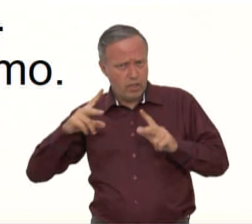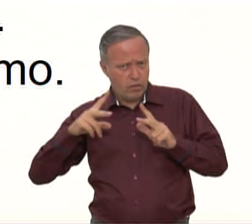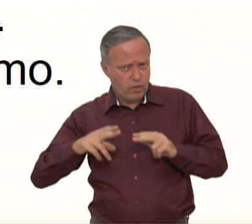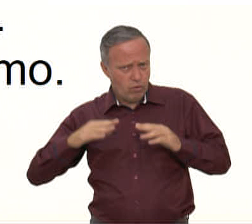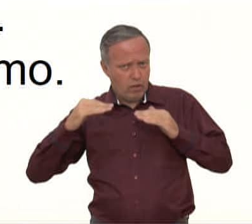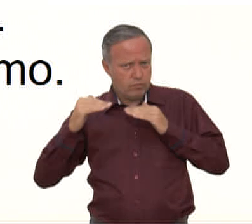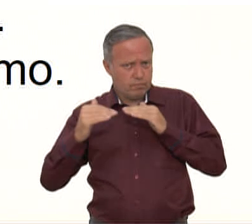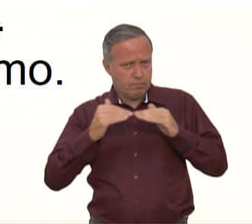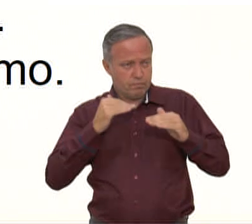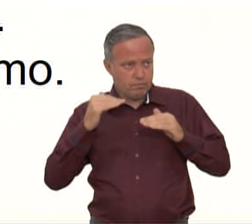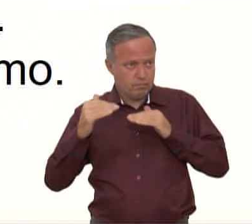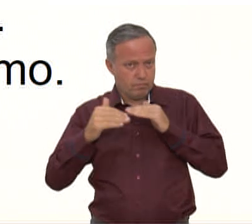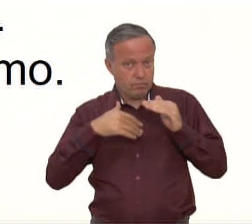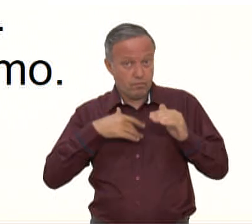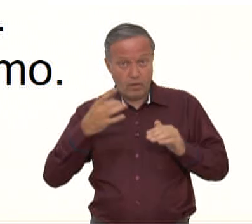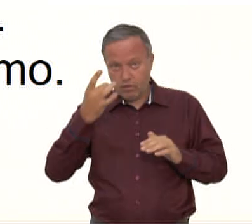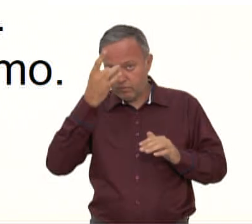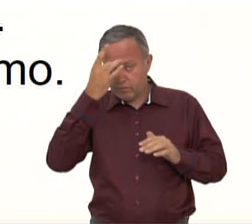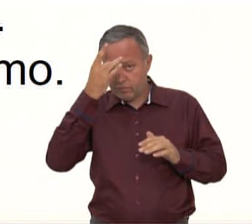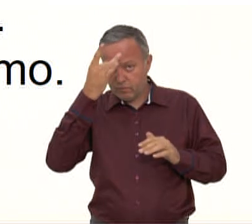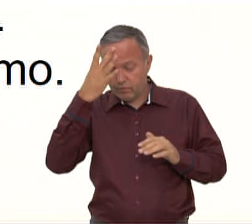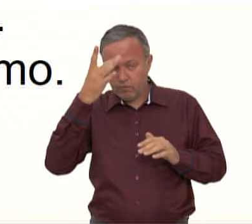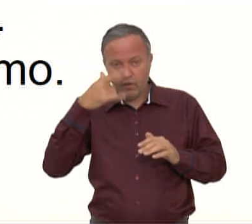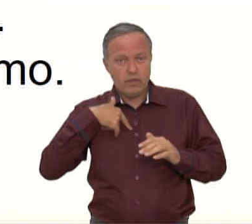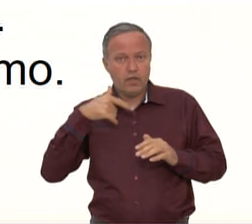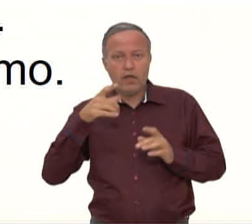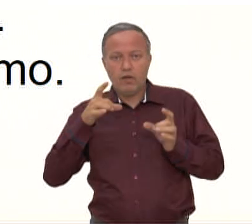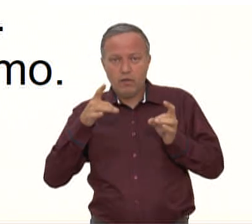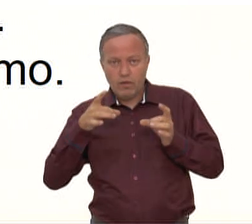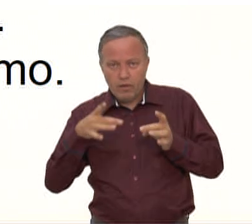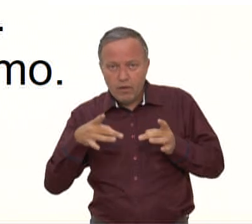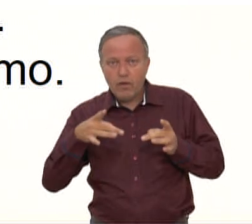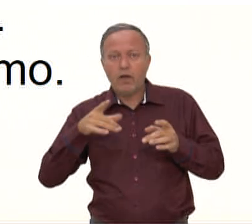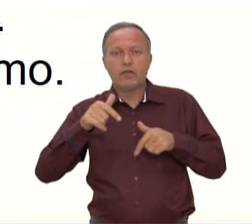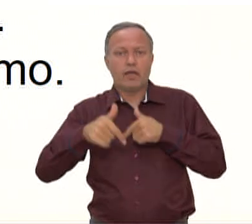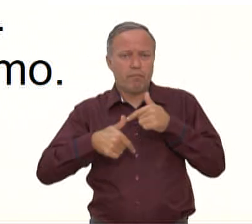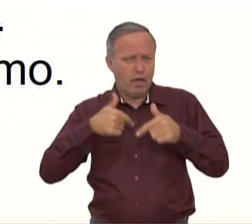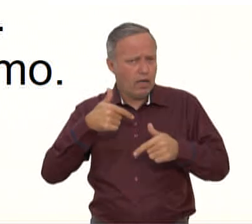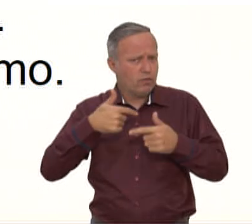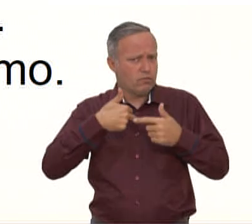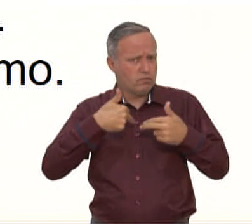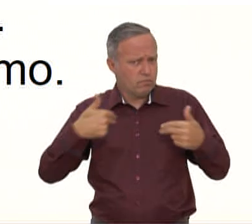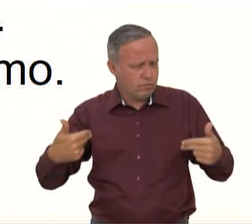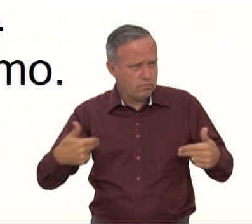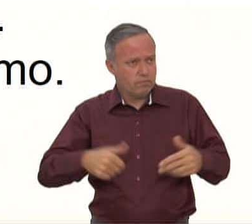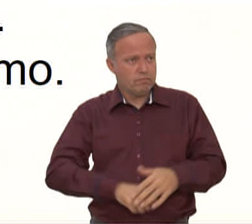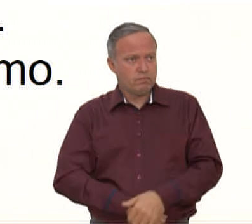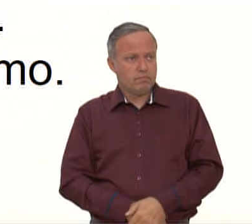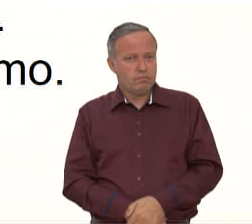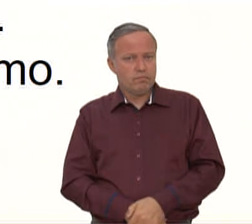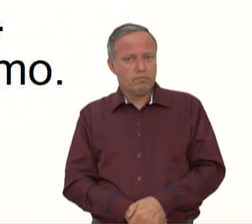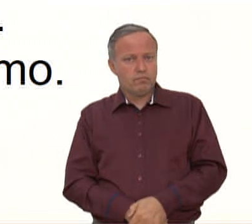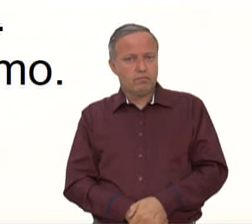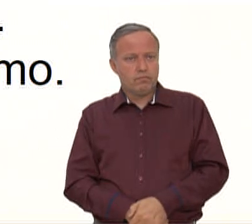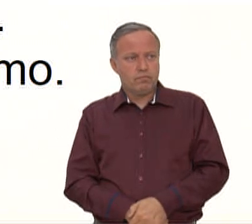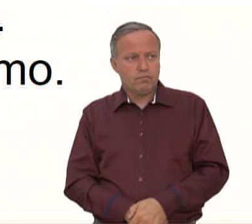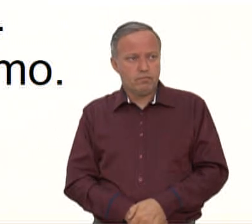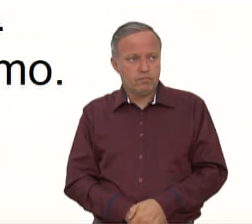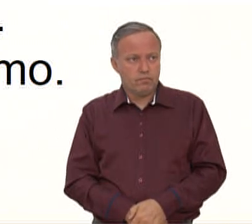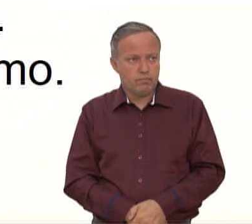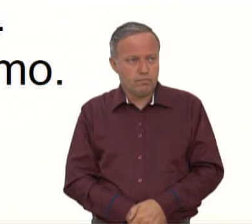globalização, aos benefícios da facilidade de acesso a produtos, bens e serviços, né? Então,